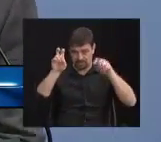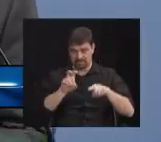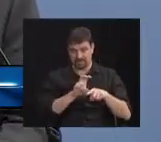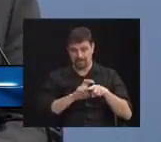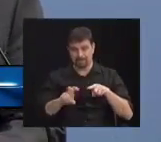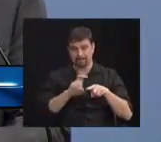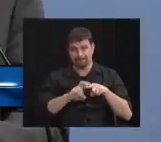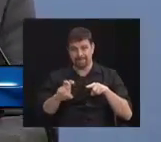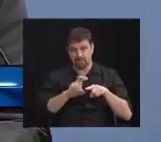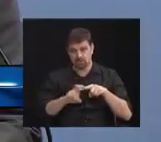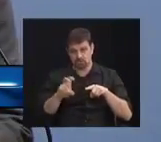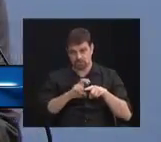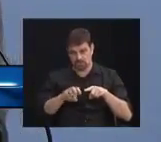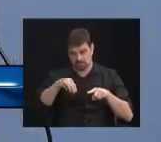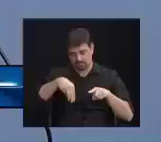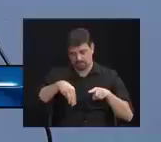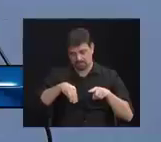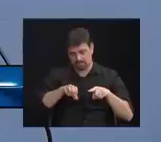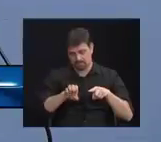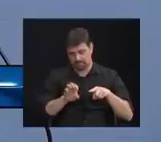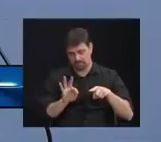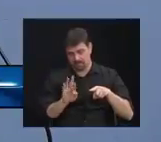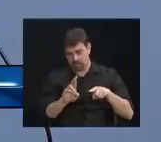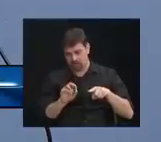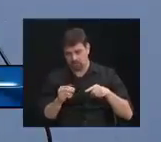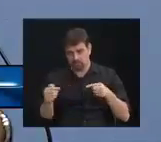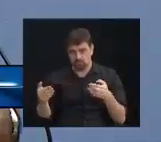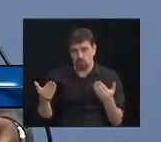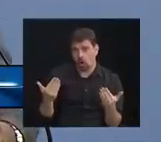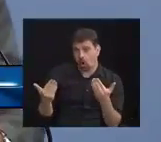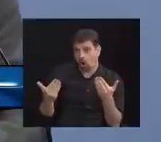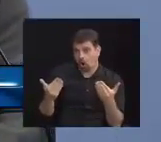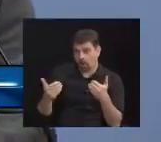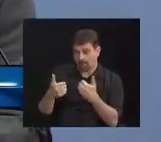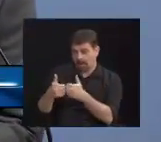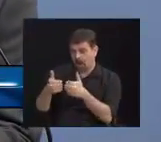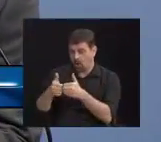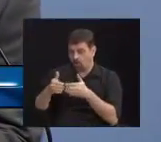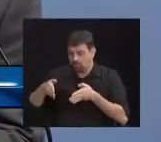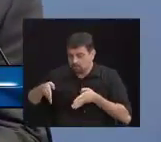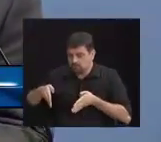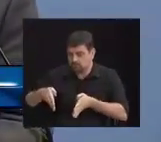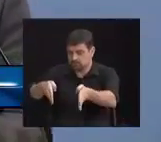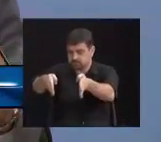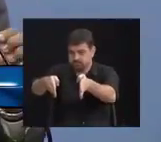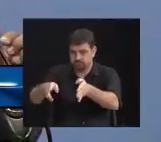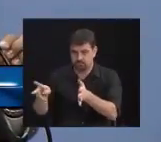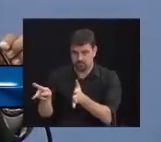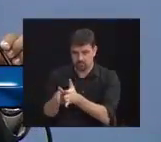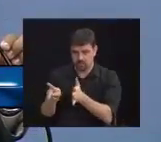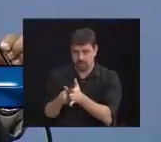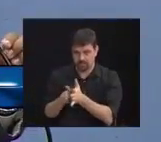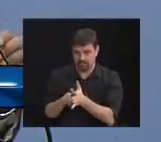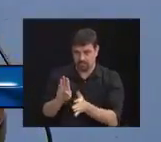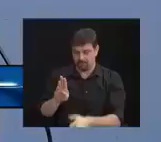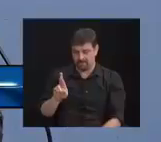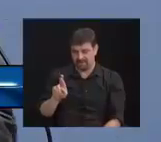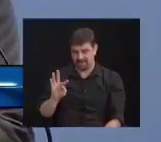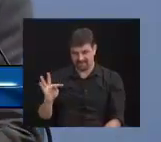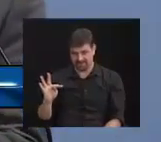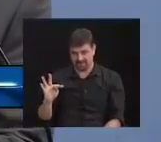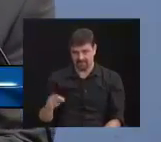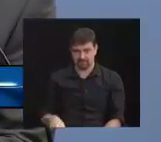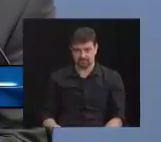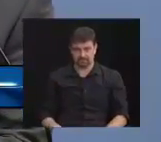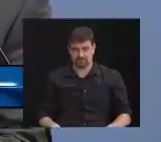vamos confrontar metrô com BRT, com ônibus e tentar discutir o transporte na cidade,